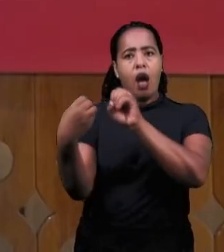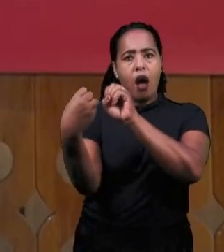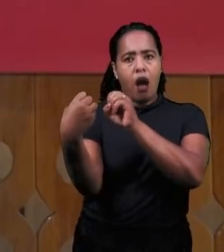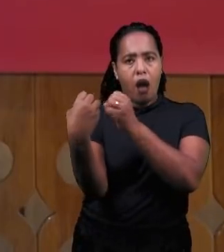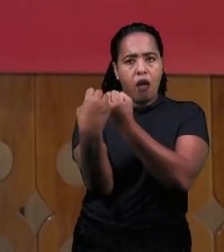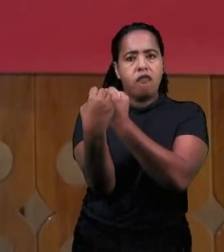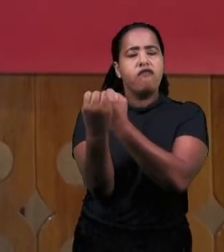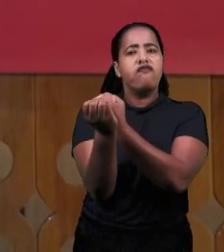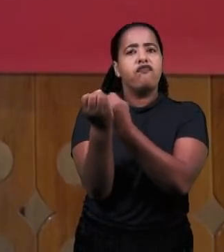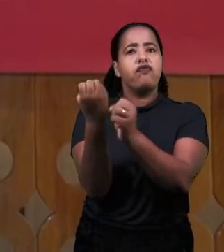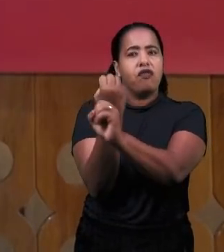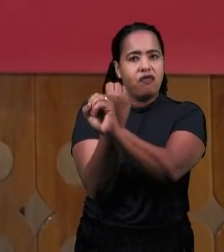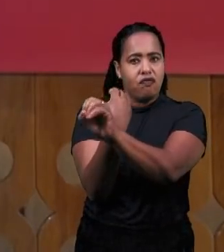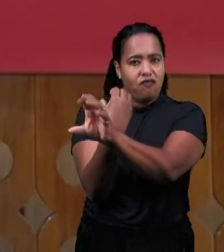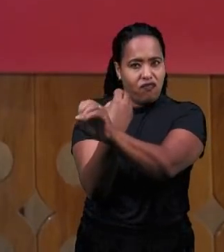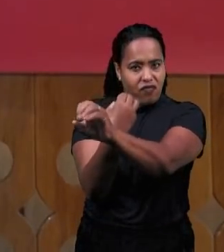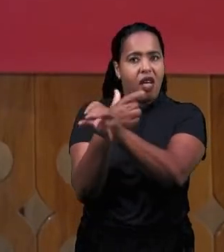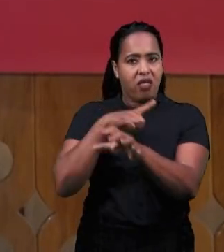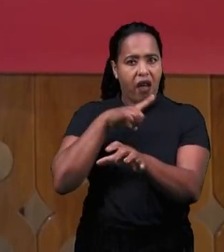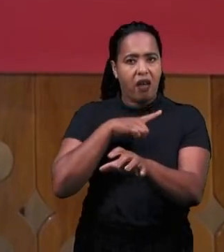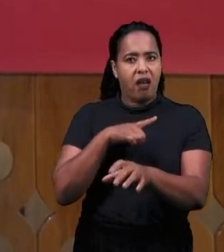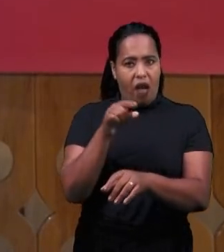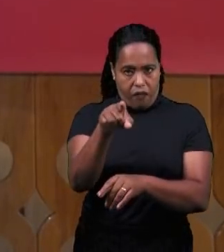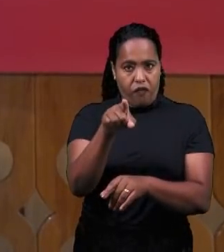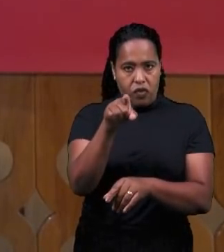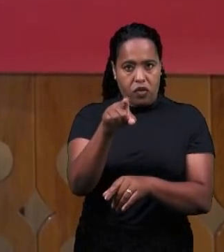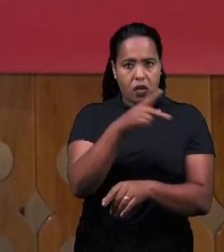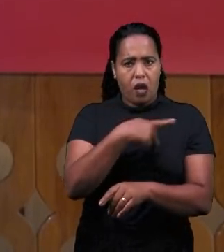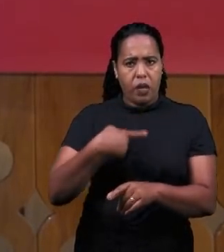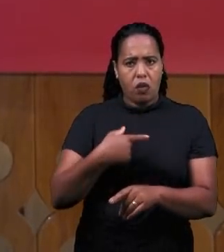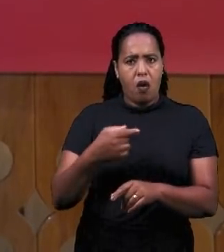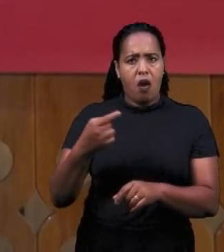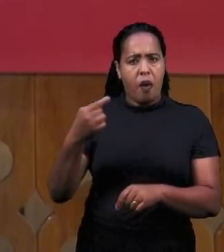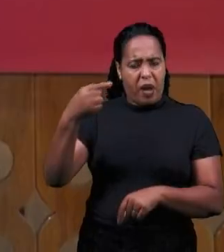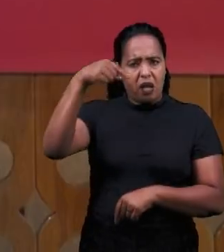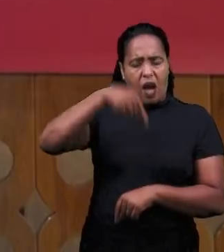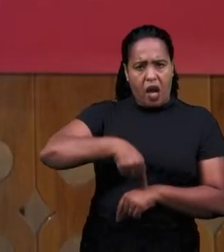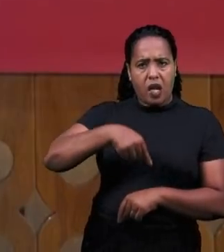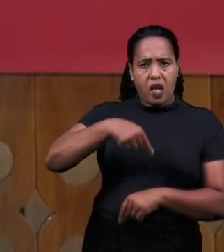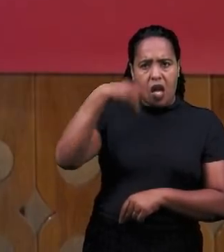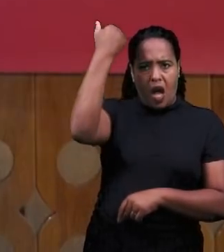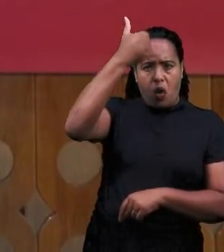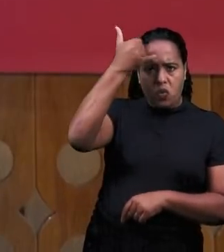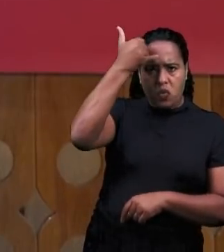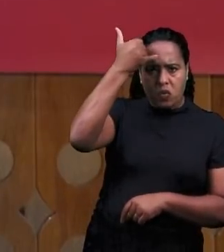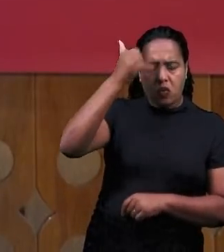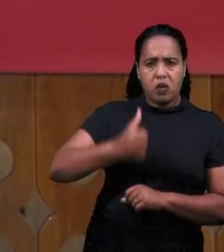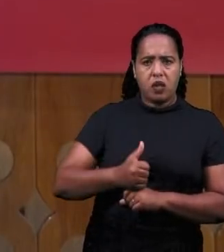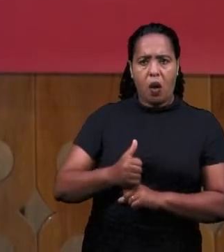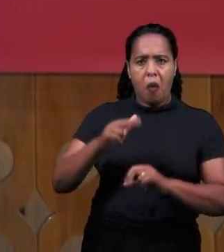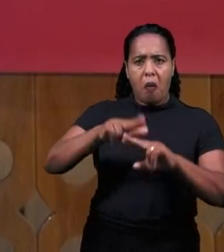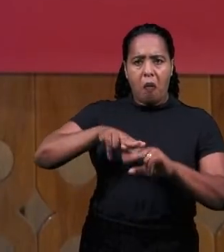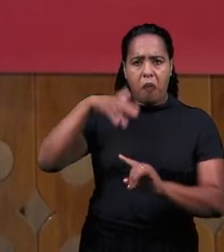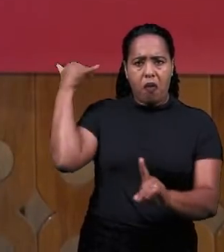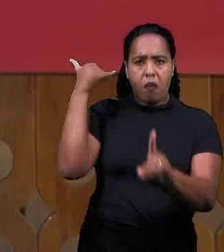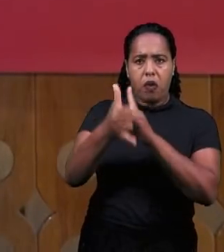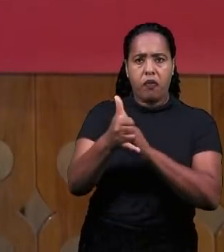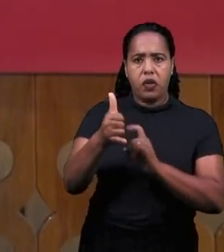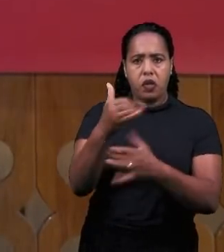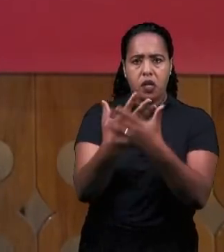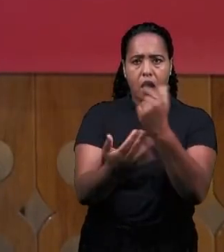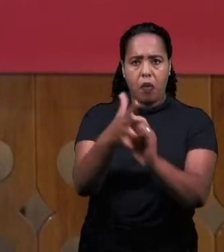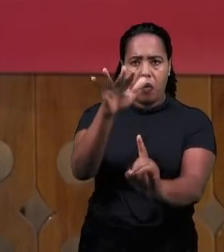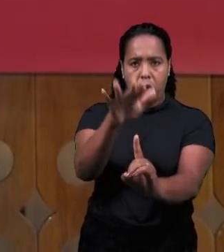recebe o título de diploma de pastor. Mas o título que você recebeu aqui, por profecia com a imposição de mãos, não, esse você não